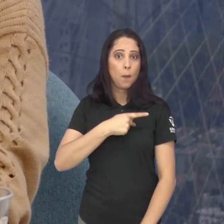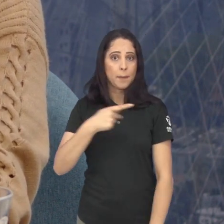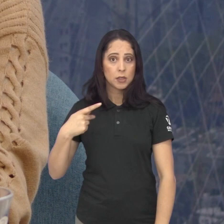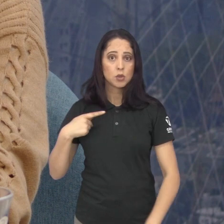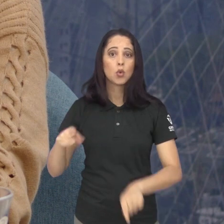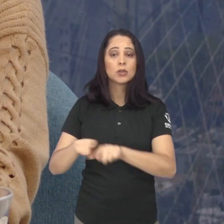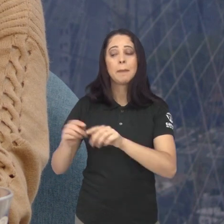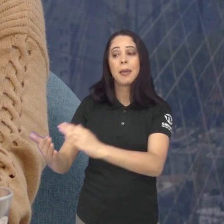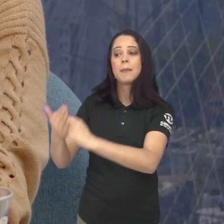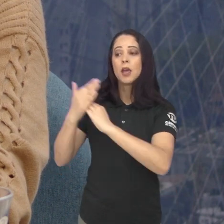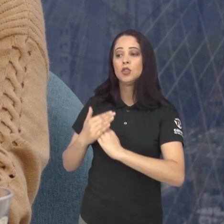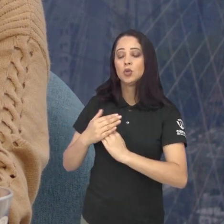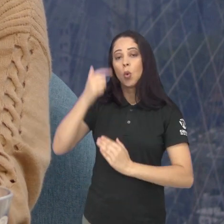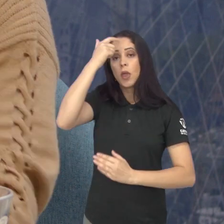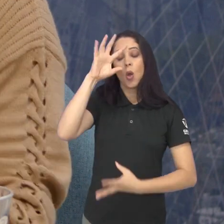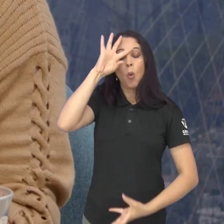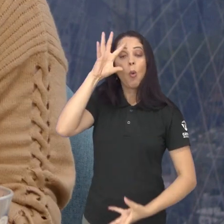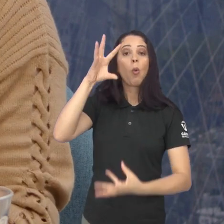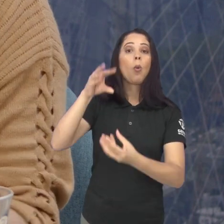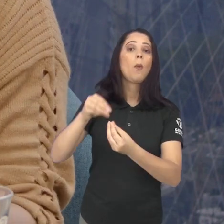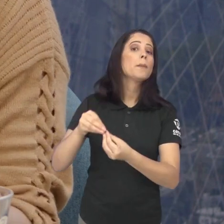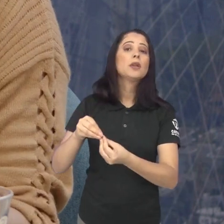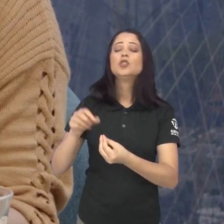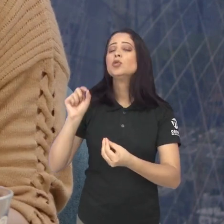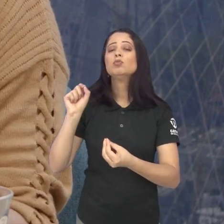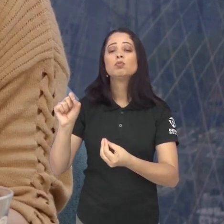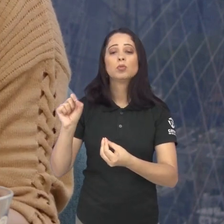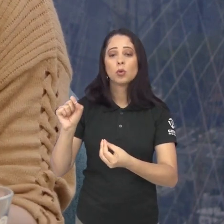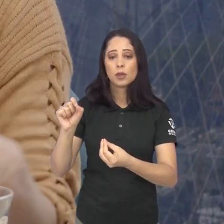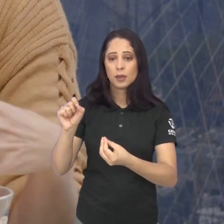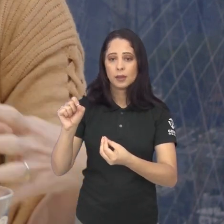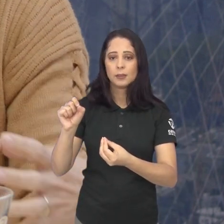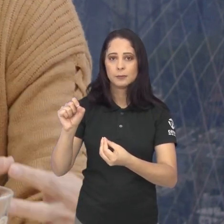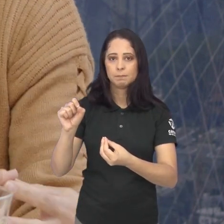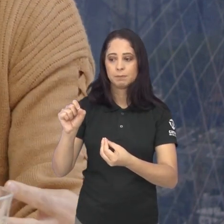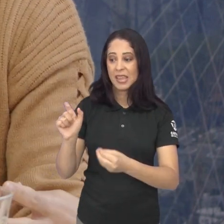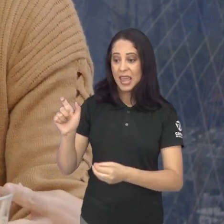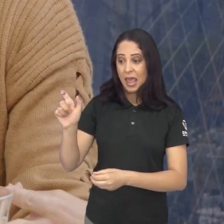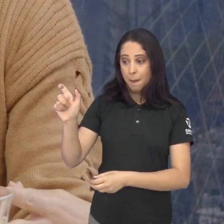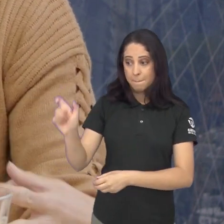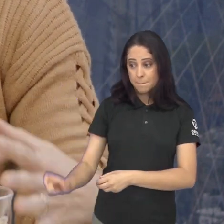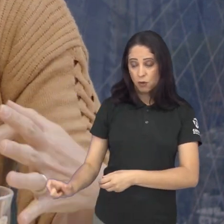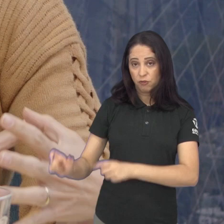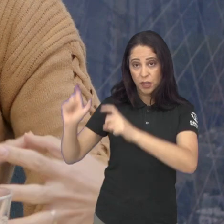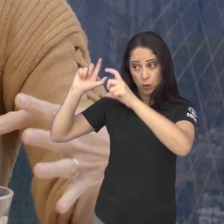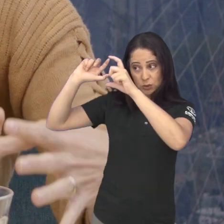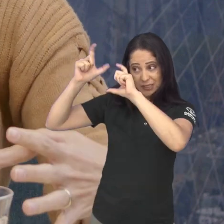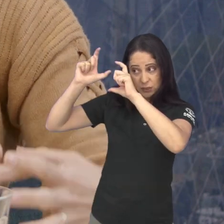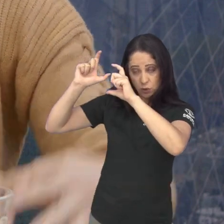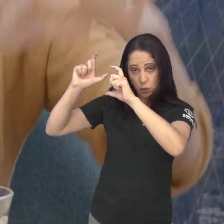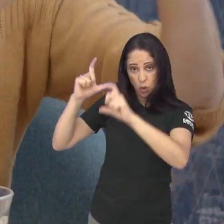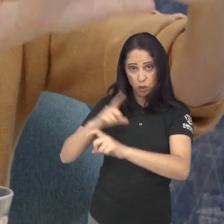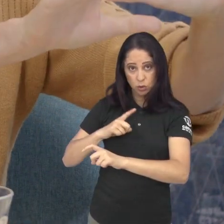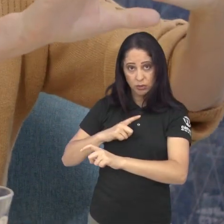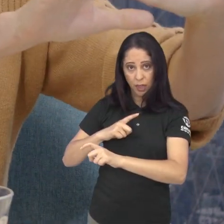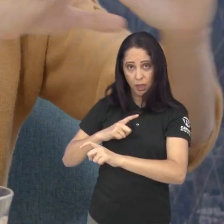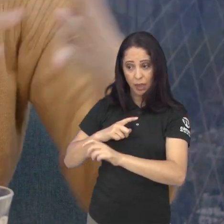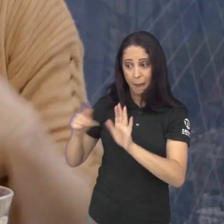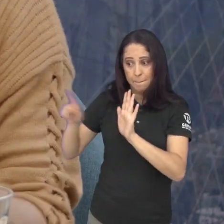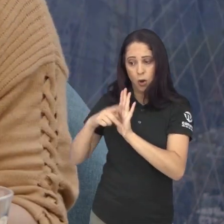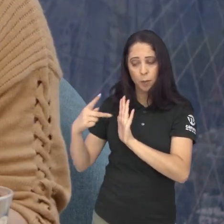que me ajudou a ter esse entendimento de que o transtorno do meu filho é uma questão dele com